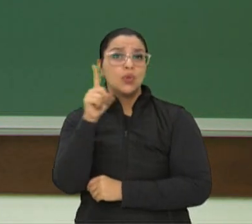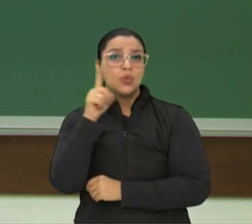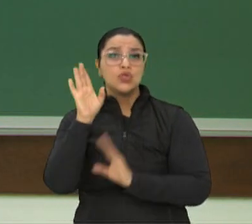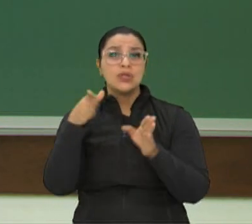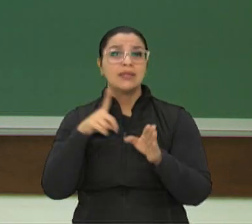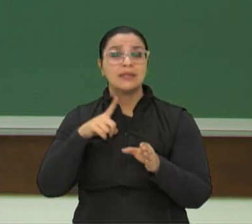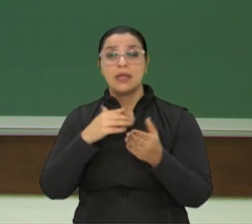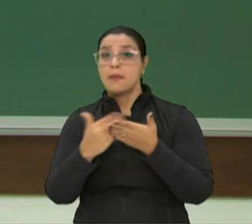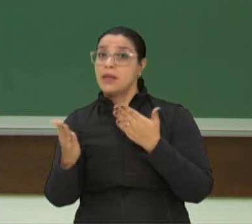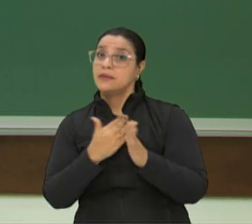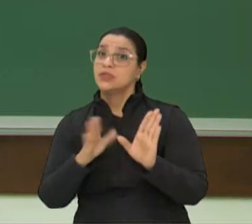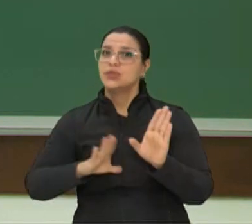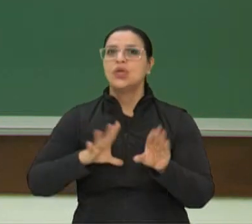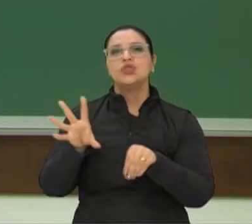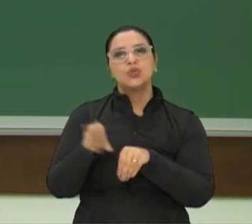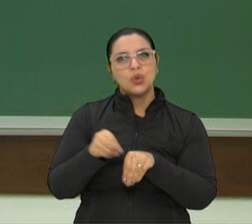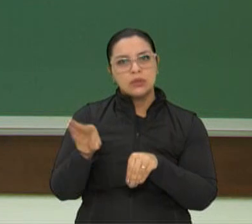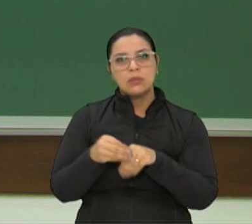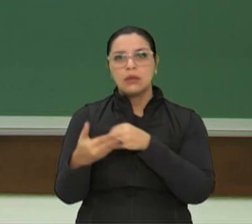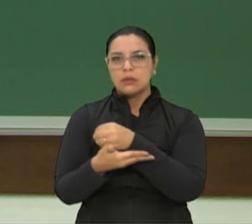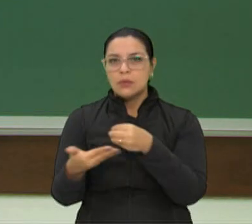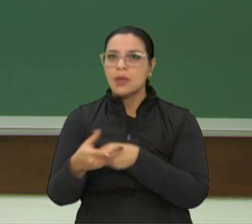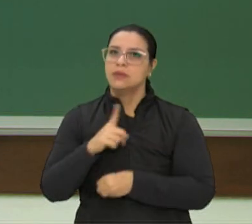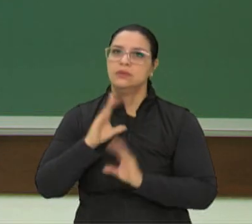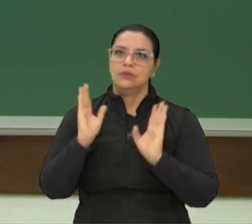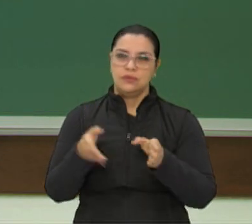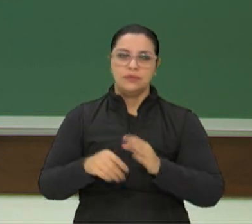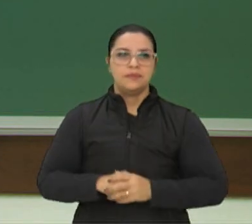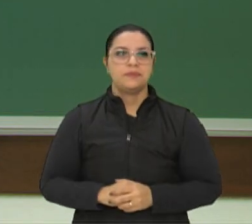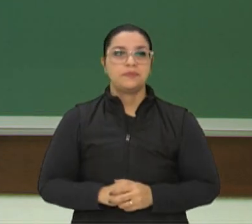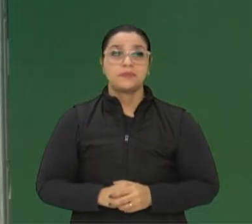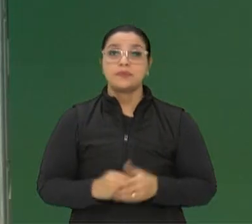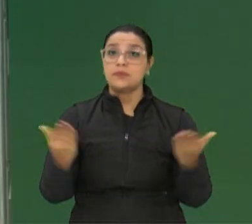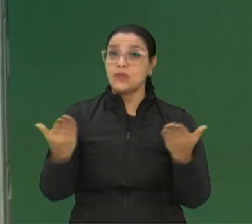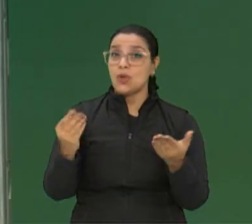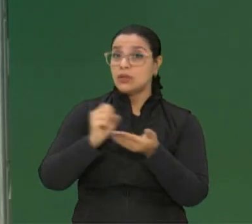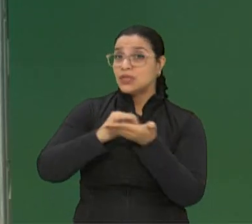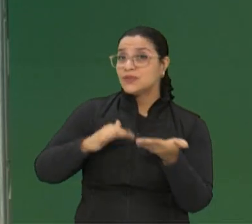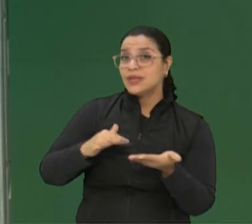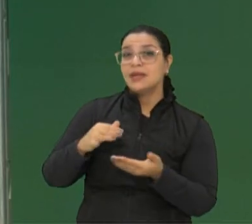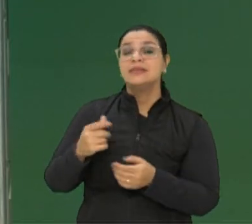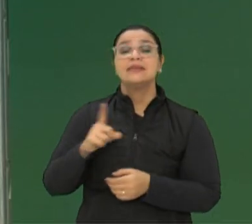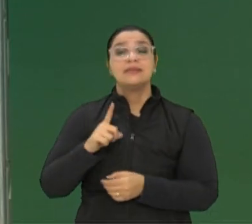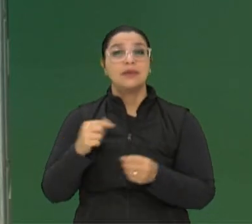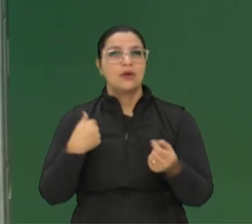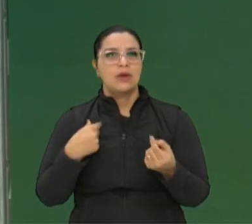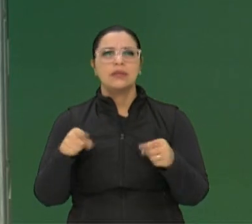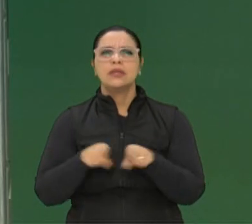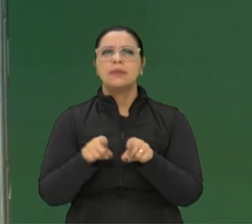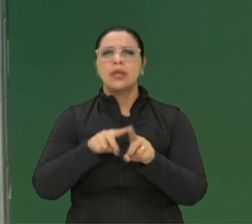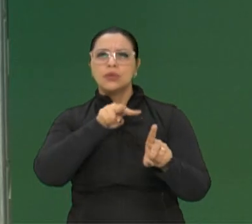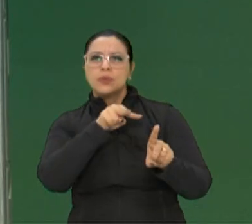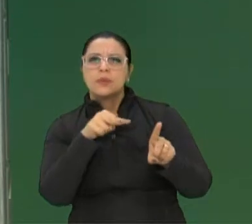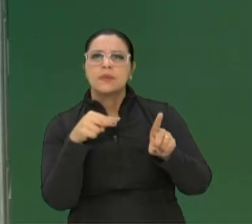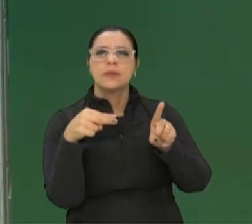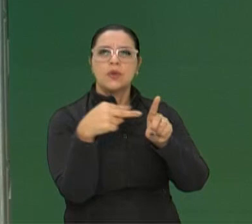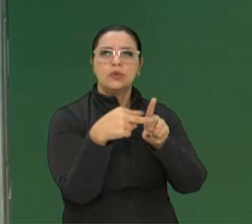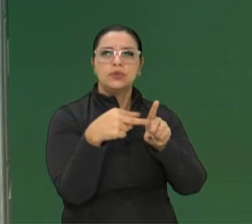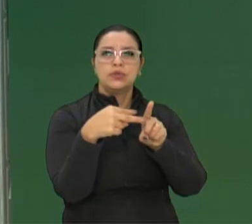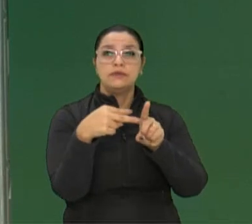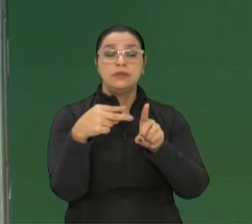cotidianamente, apesar do nosso conhecimento ser fundado nela. Tá? Então, para fechar essa questão, do ponto de vista de